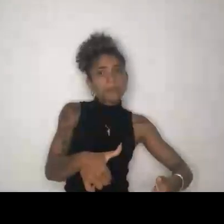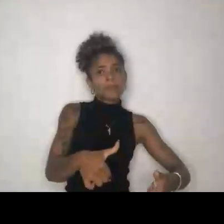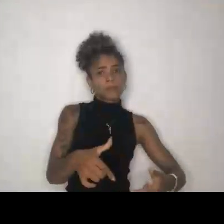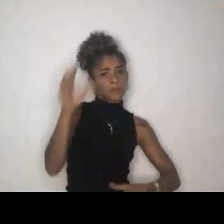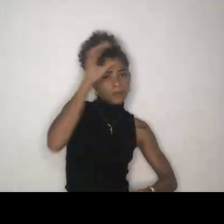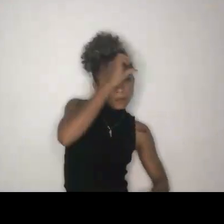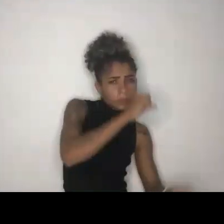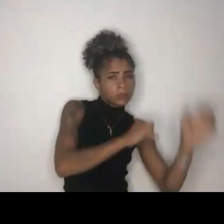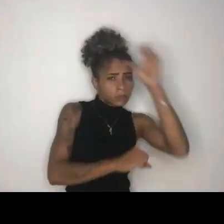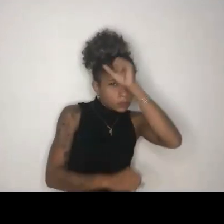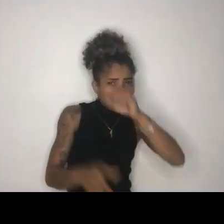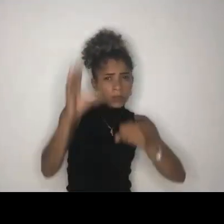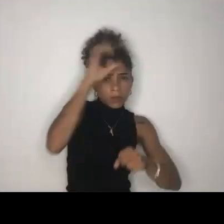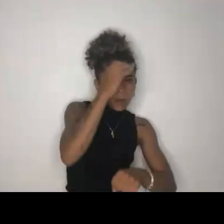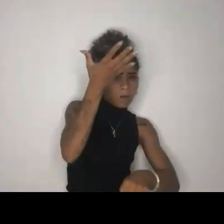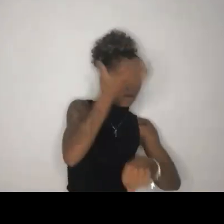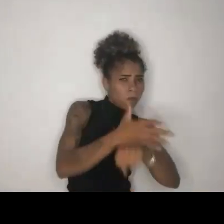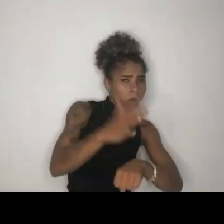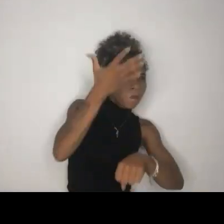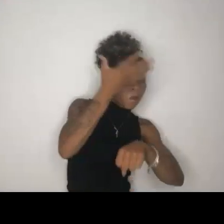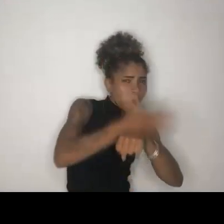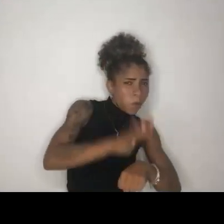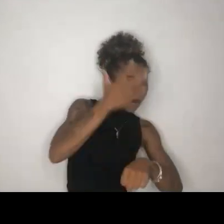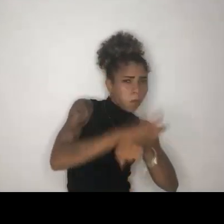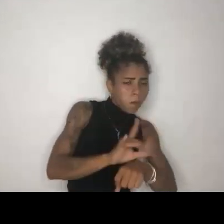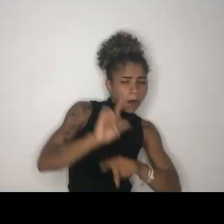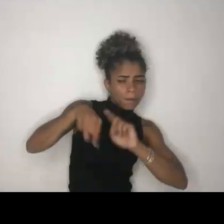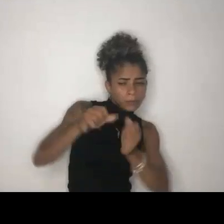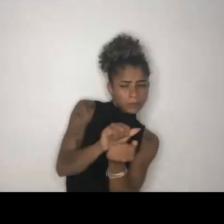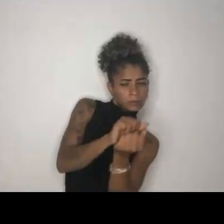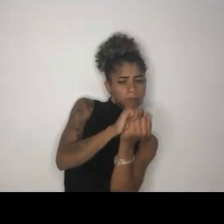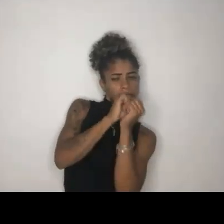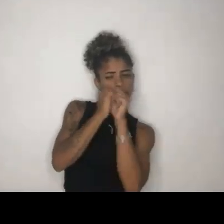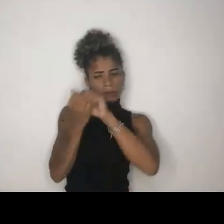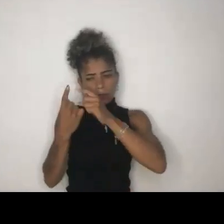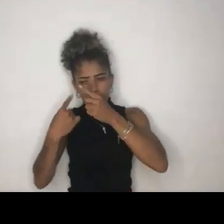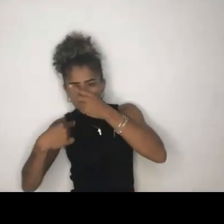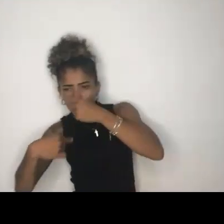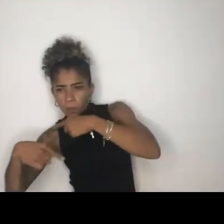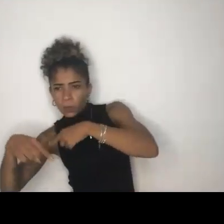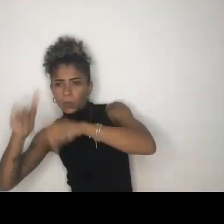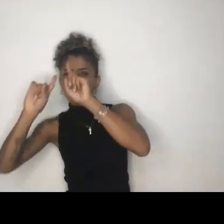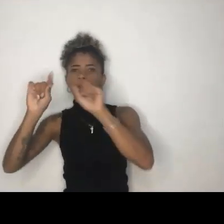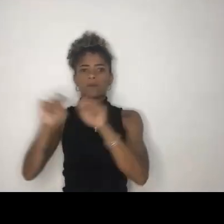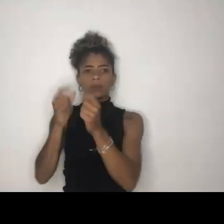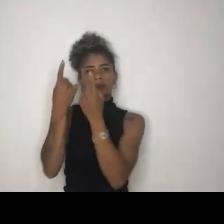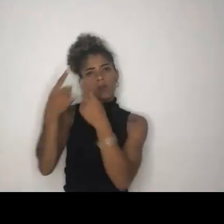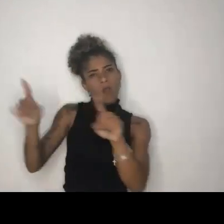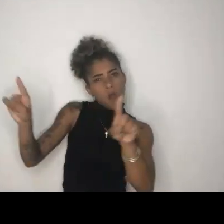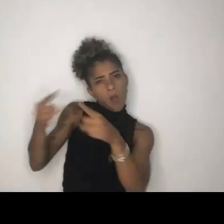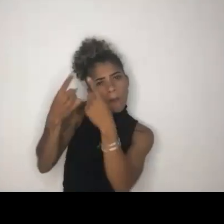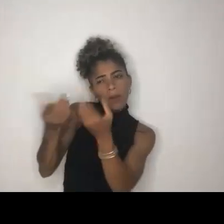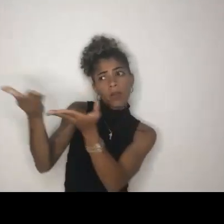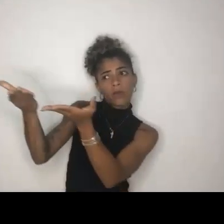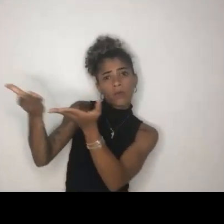me exercitando né Depois eu comecei a sofisticar isso porque eu tinha feito a ópera e o maestro Silvio me convidou para fazer